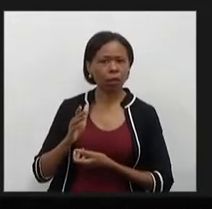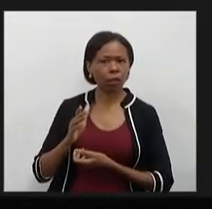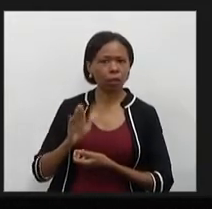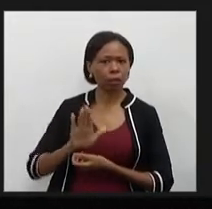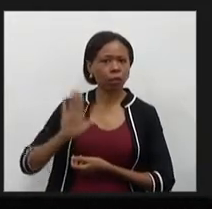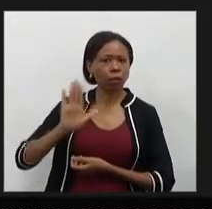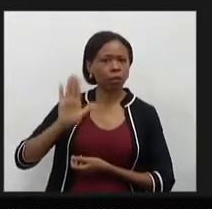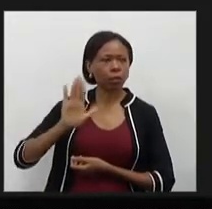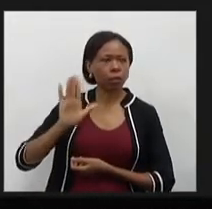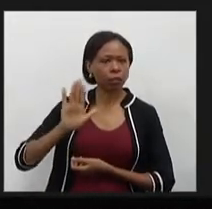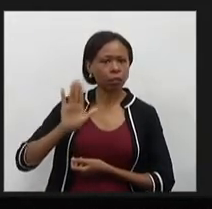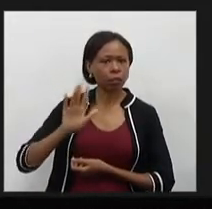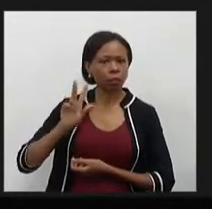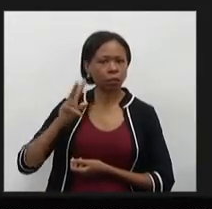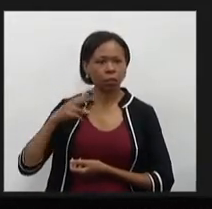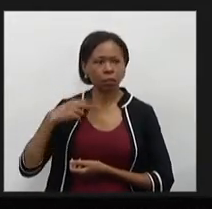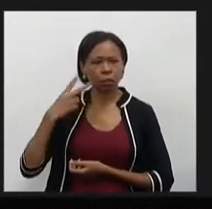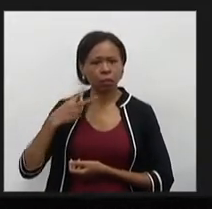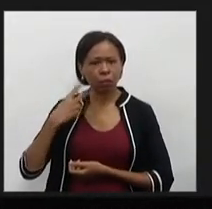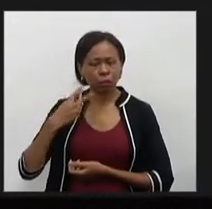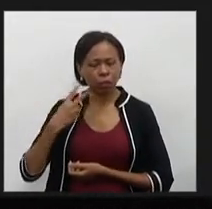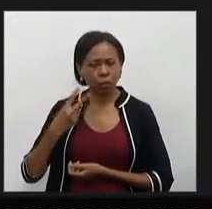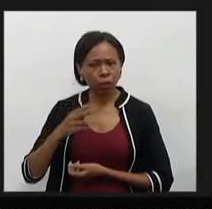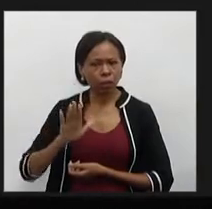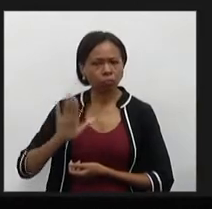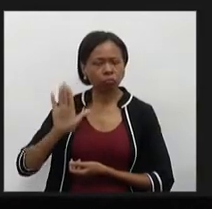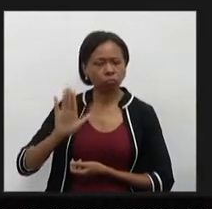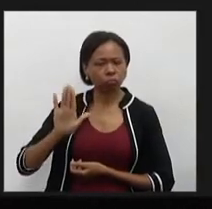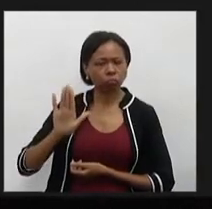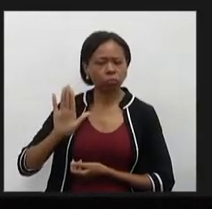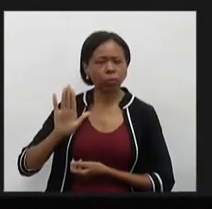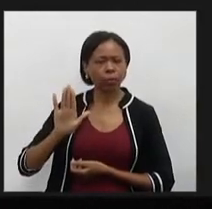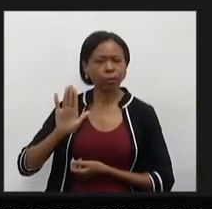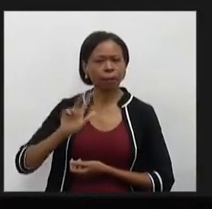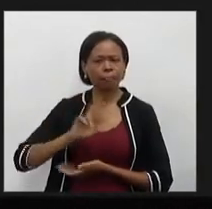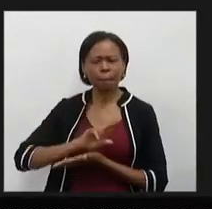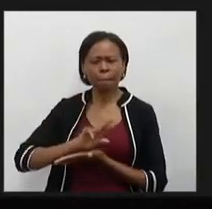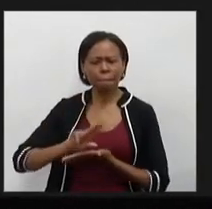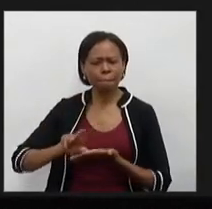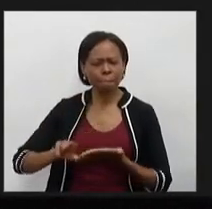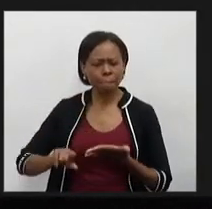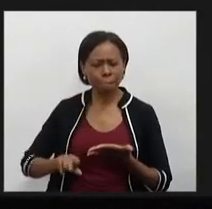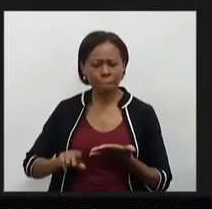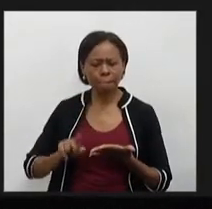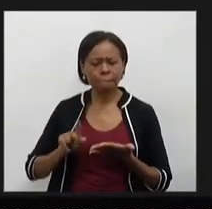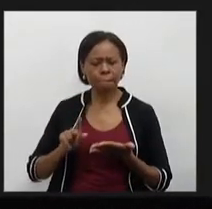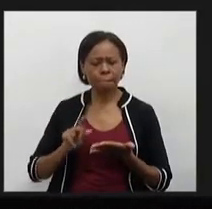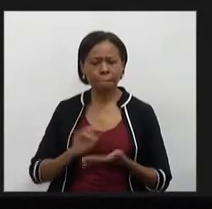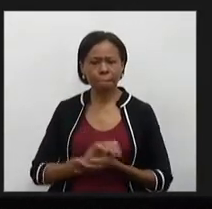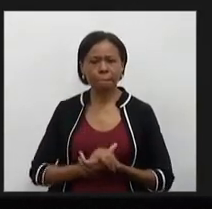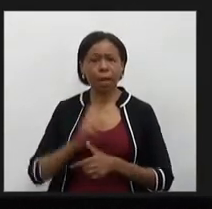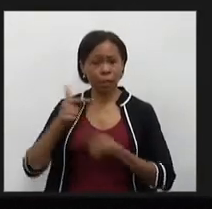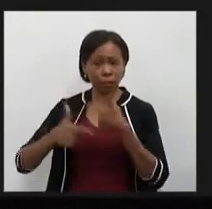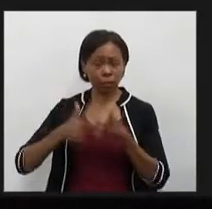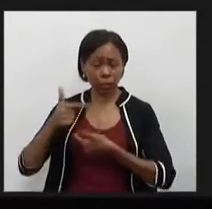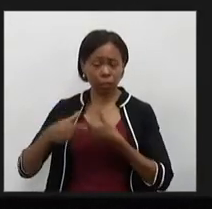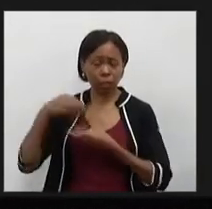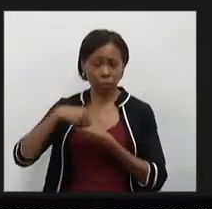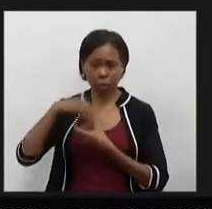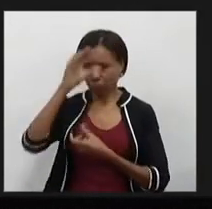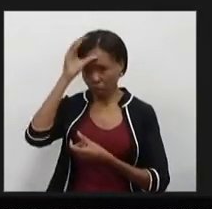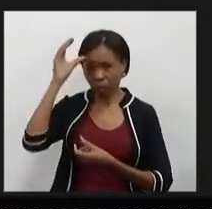porta que eu bati na Câmara Municipal de Belo Horizonte e com a amizade de amigos que eu tenho como deputado, e